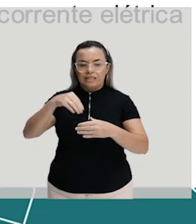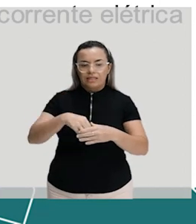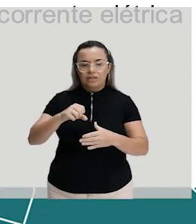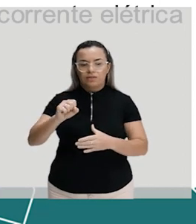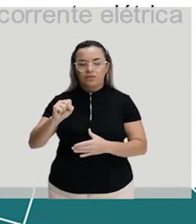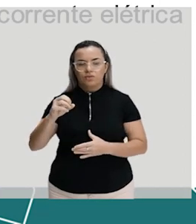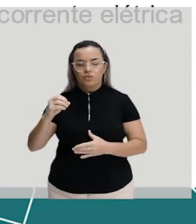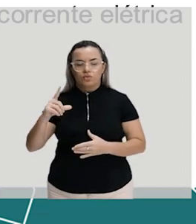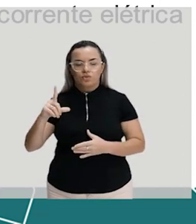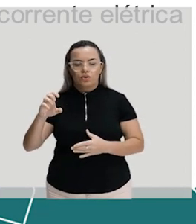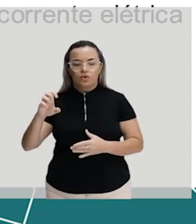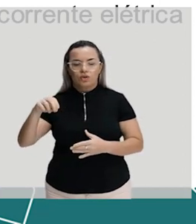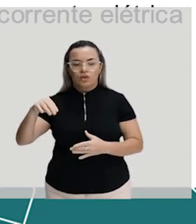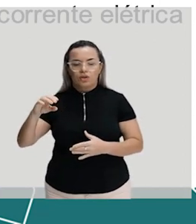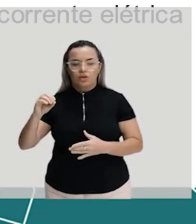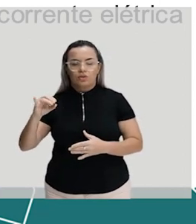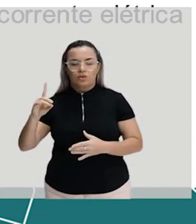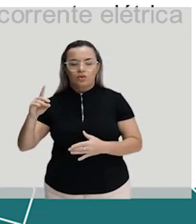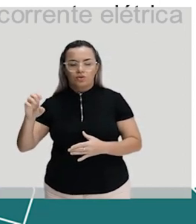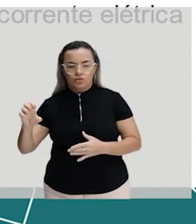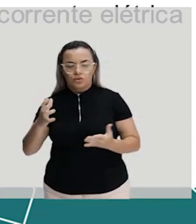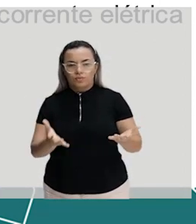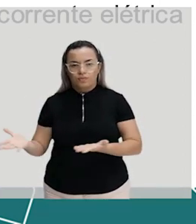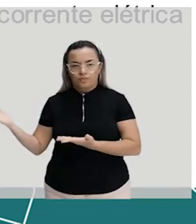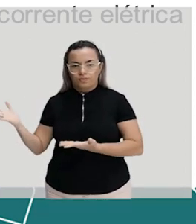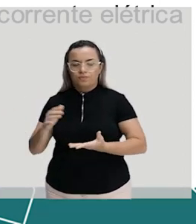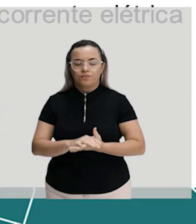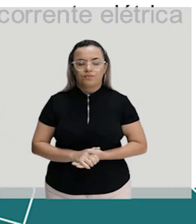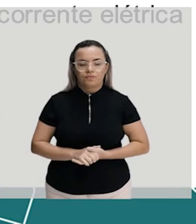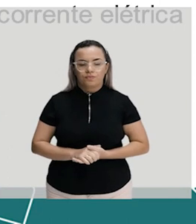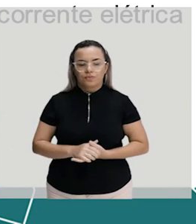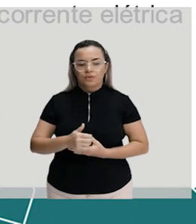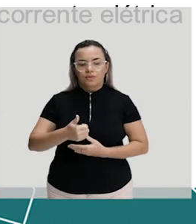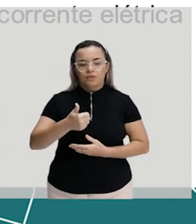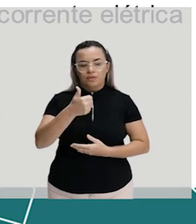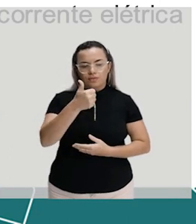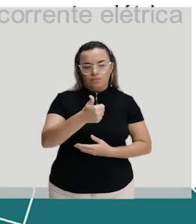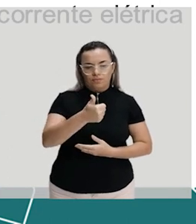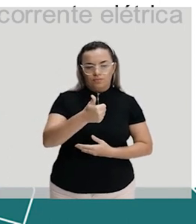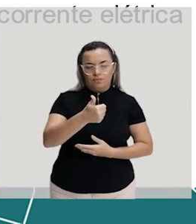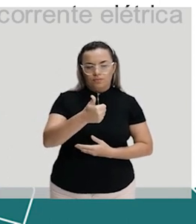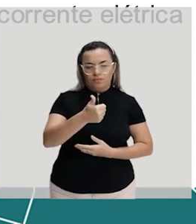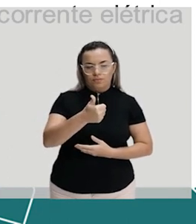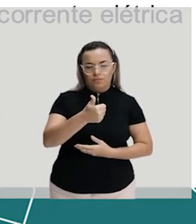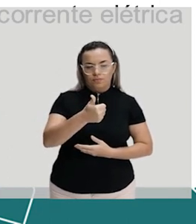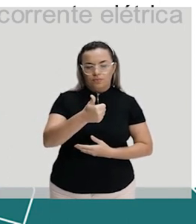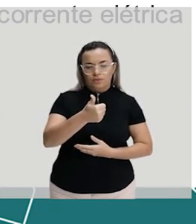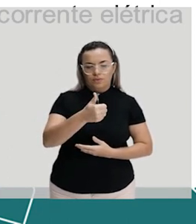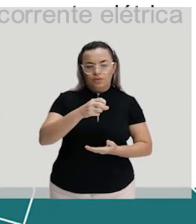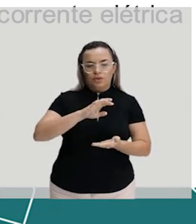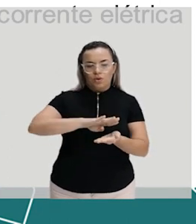espiras por unidade de comprimento do solenoide certo então no caso da